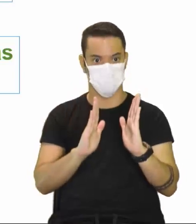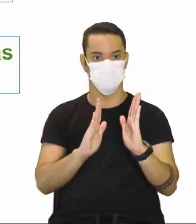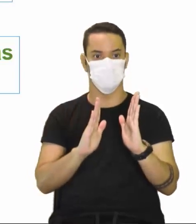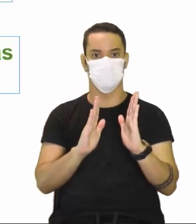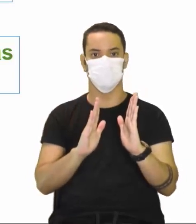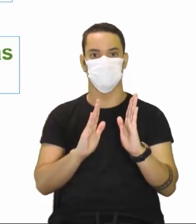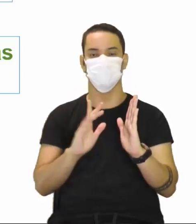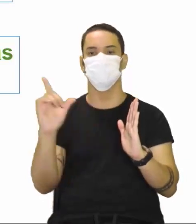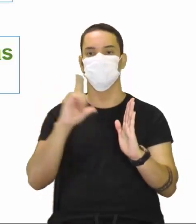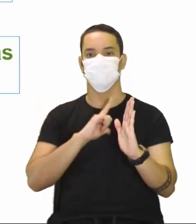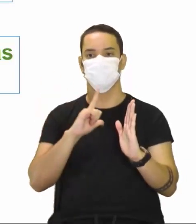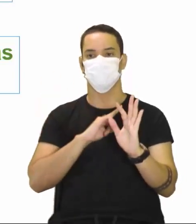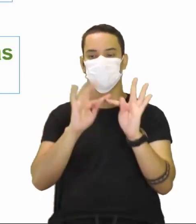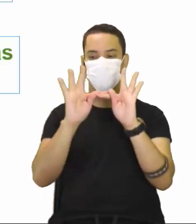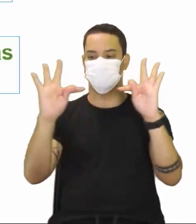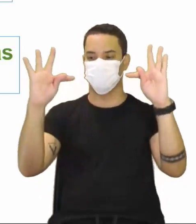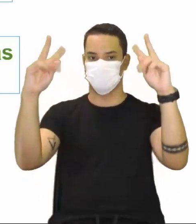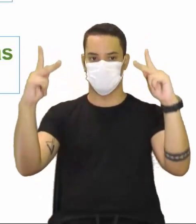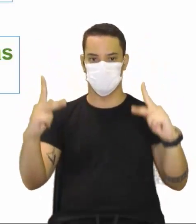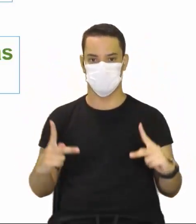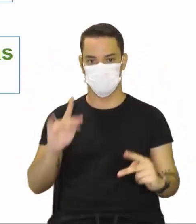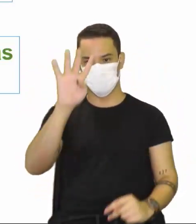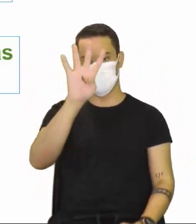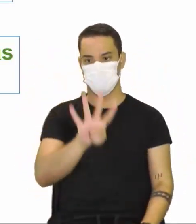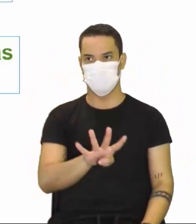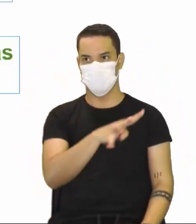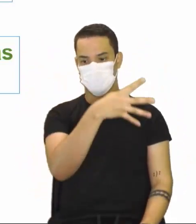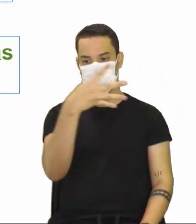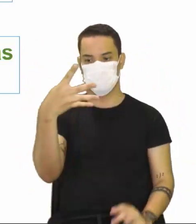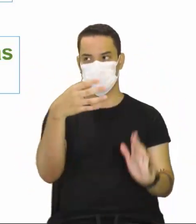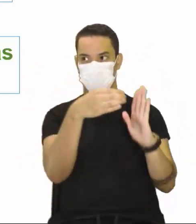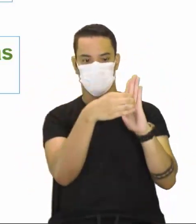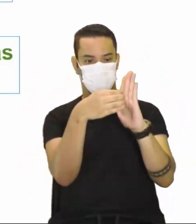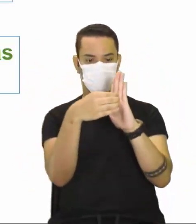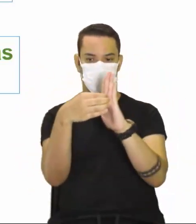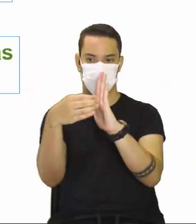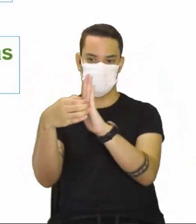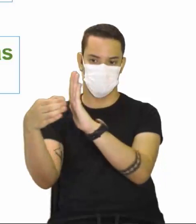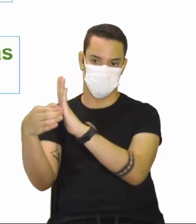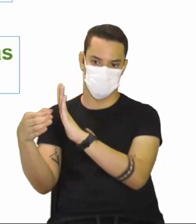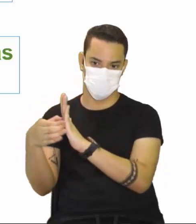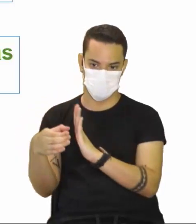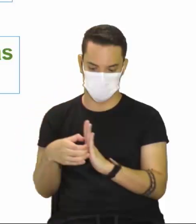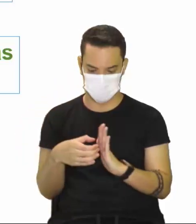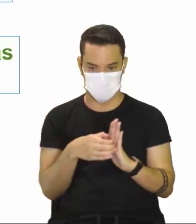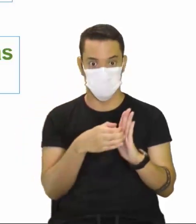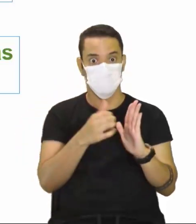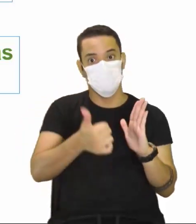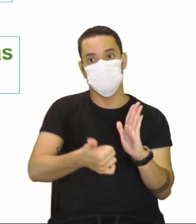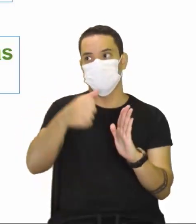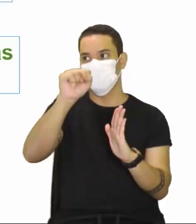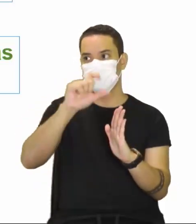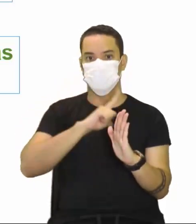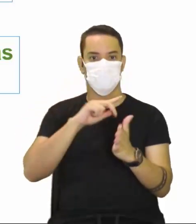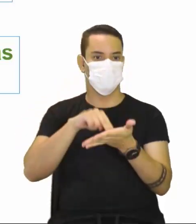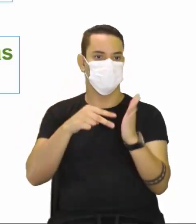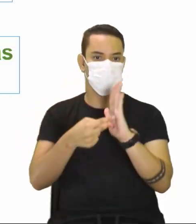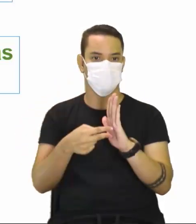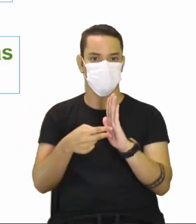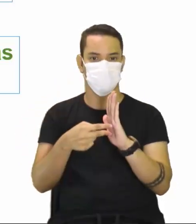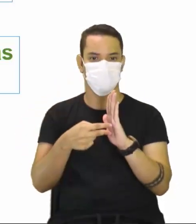7 linhas horizontais, e 18 famílias denominadas grupos, que são exatamente as